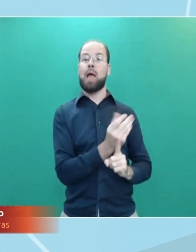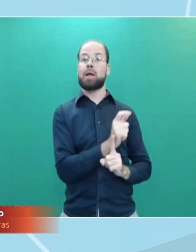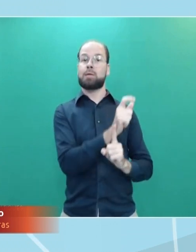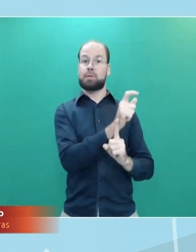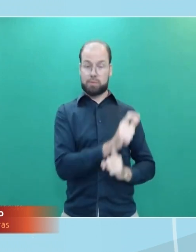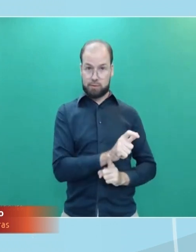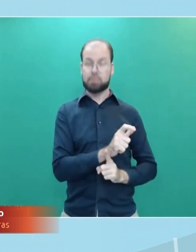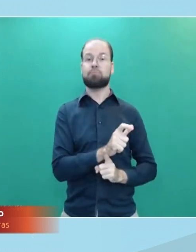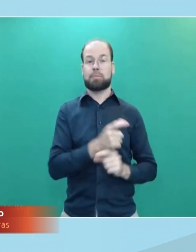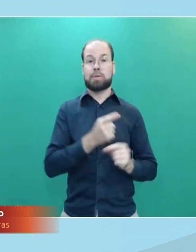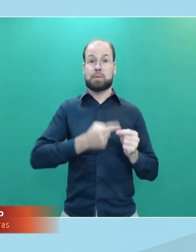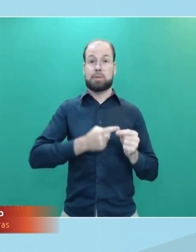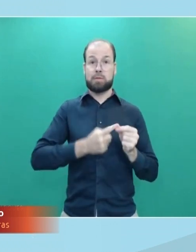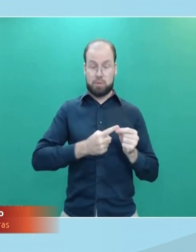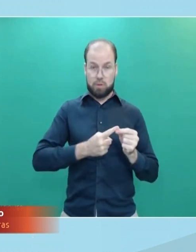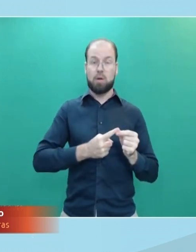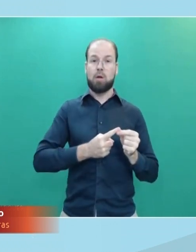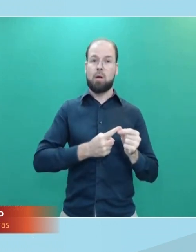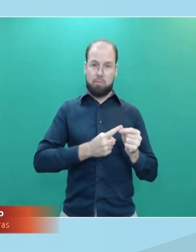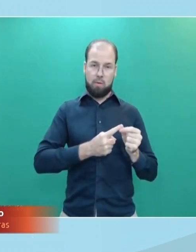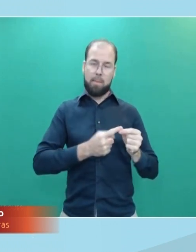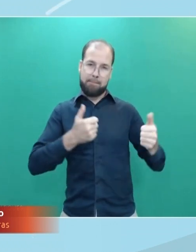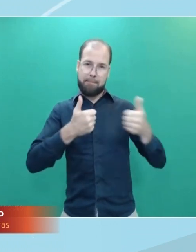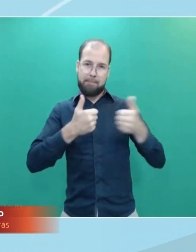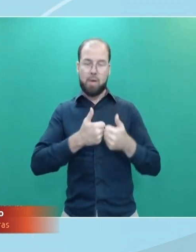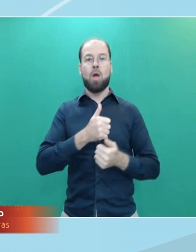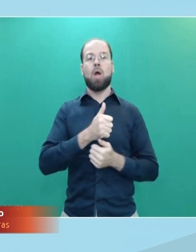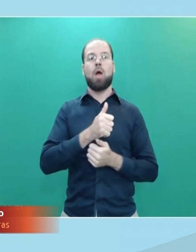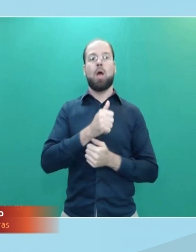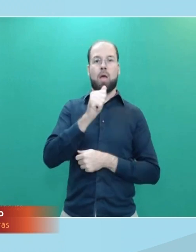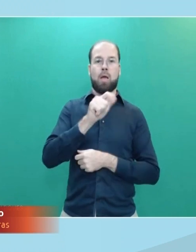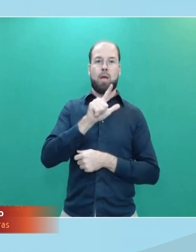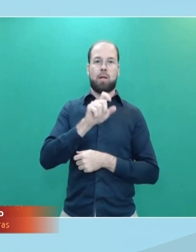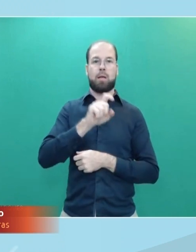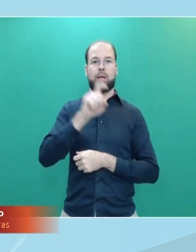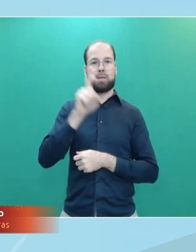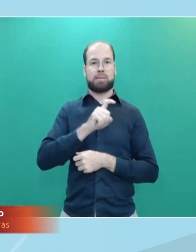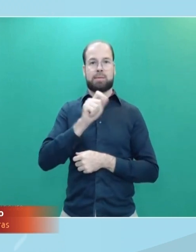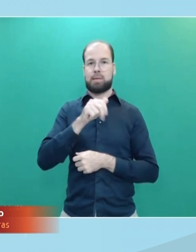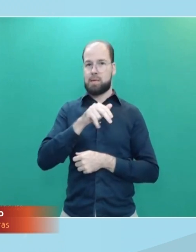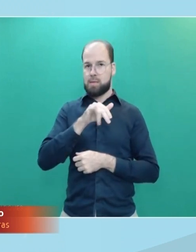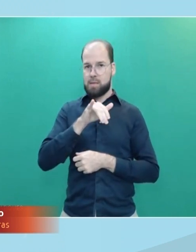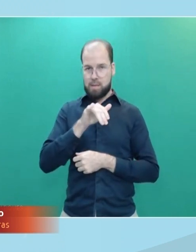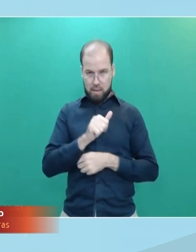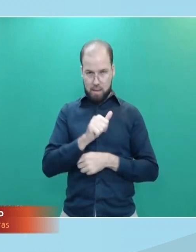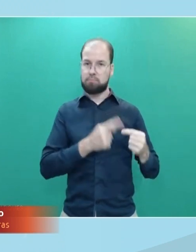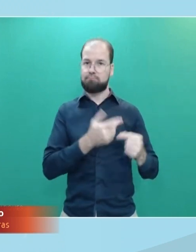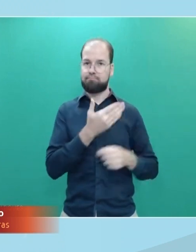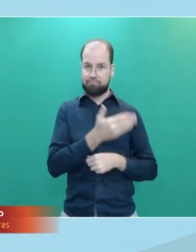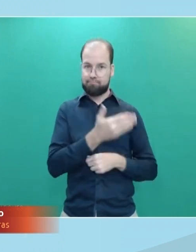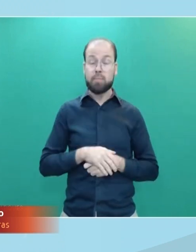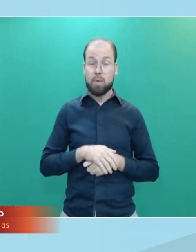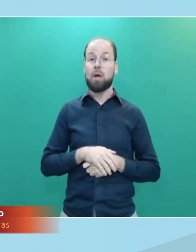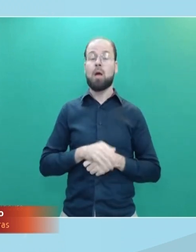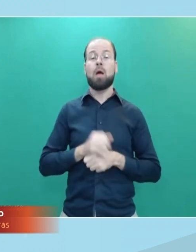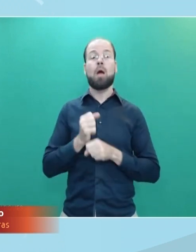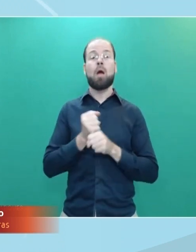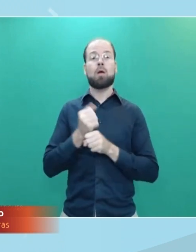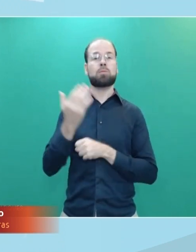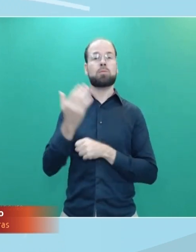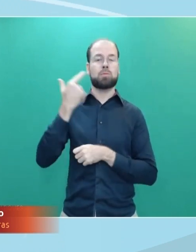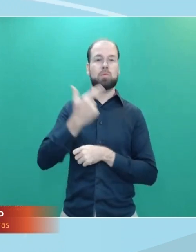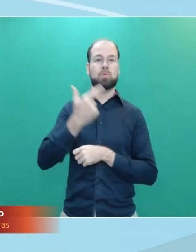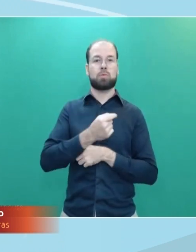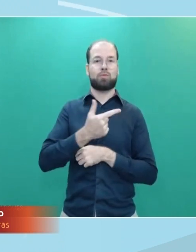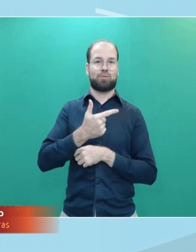na verdade, né, no distrito de Olhos d'Água, que faz parte de Alexânia. Essa residência na casa da artista Suyan foi feita em 2021.